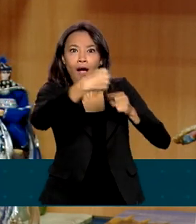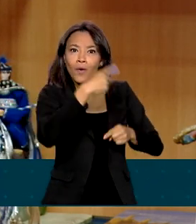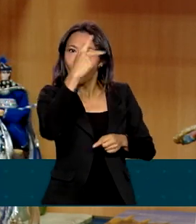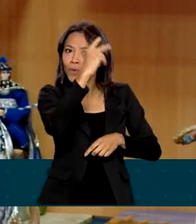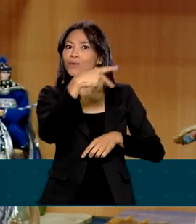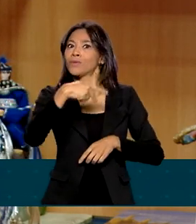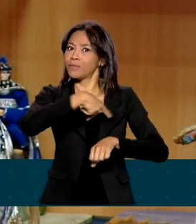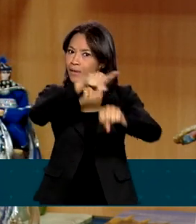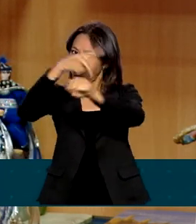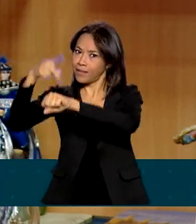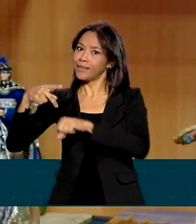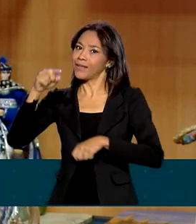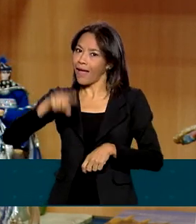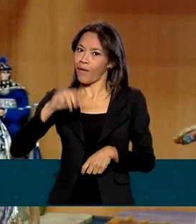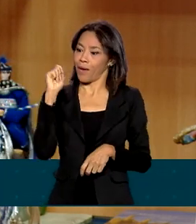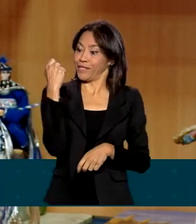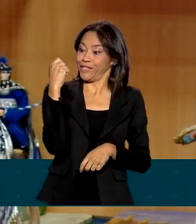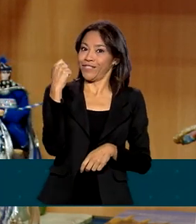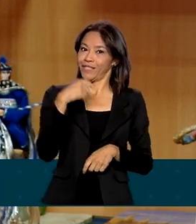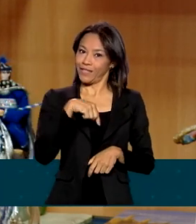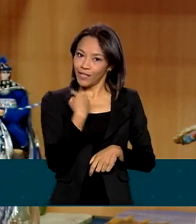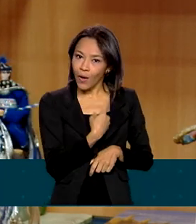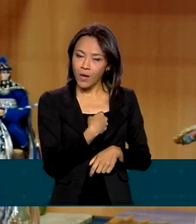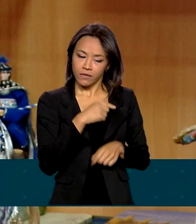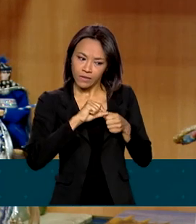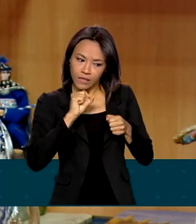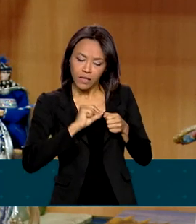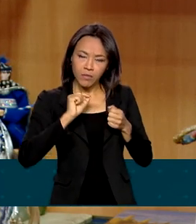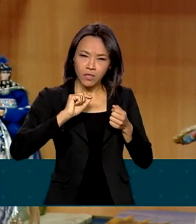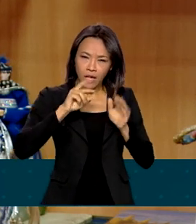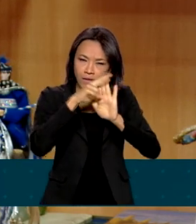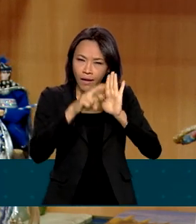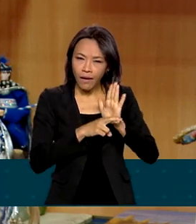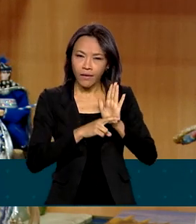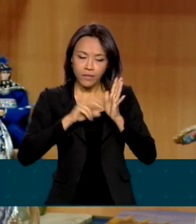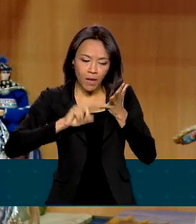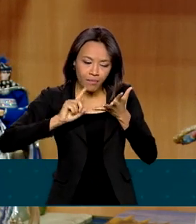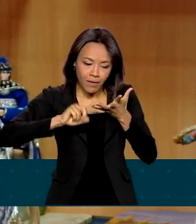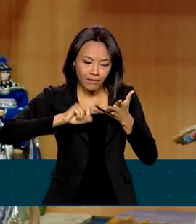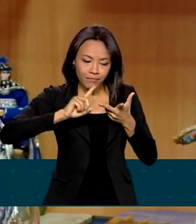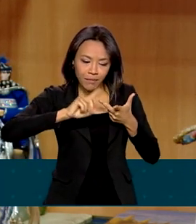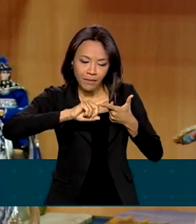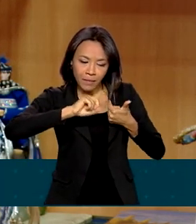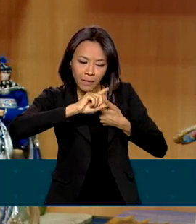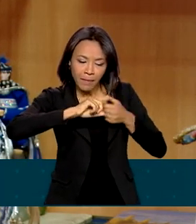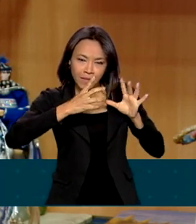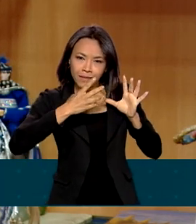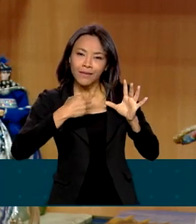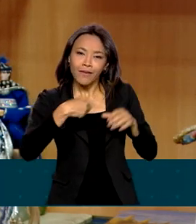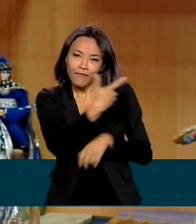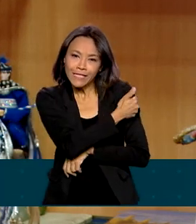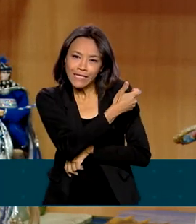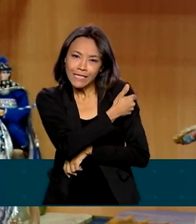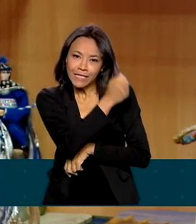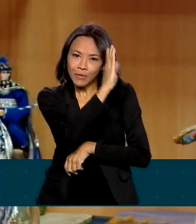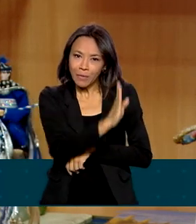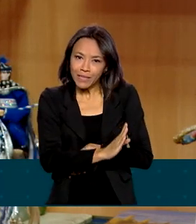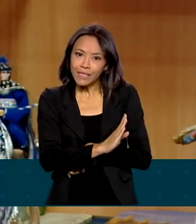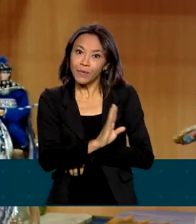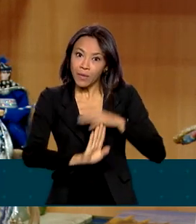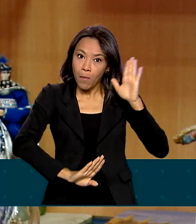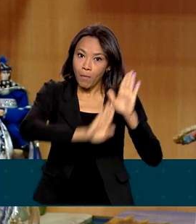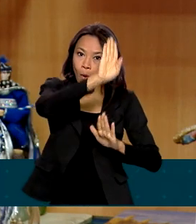argentinas isso nós não tivéssemos feito o dever de casa de combate à pandemia número de vacinados do Brasil que já